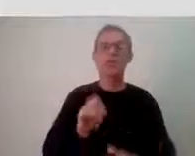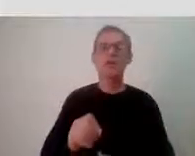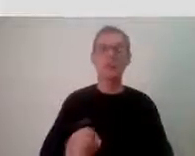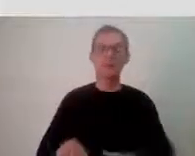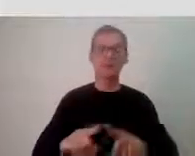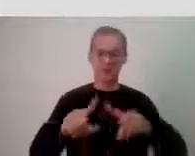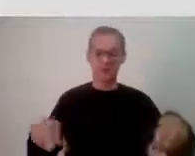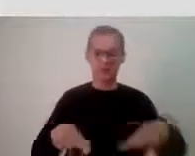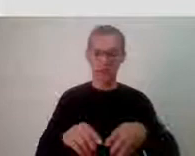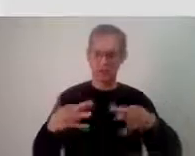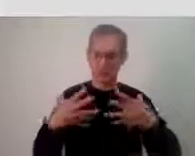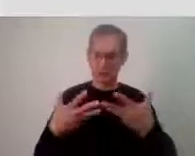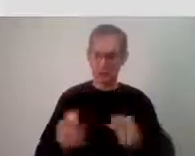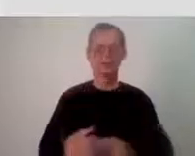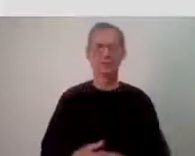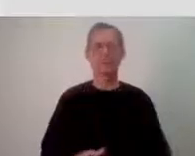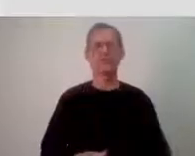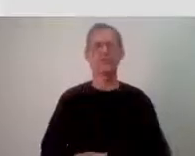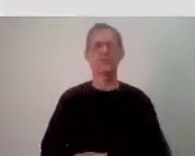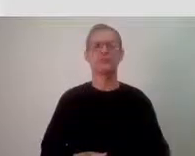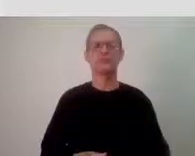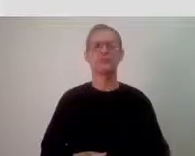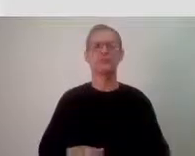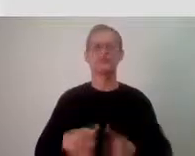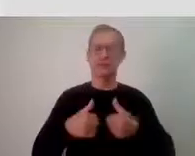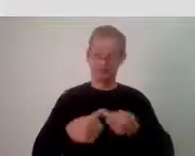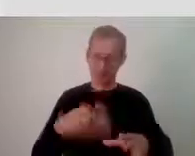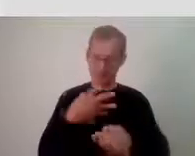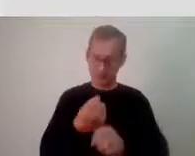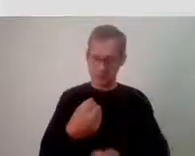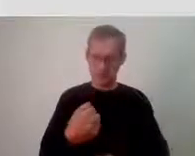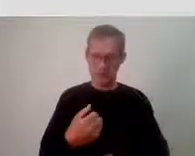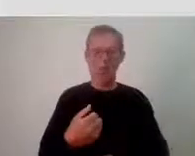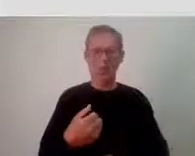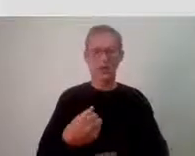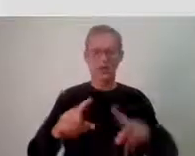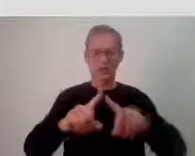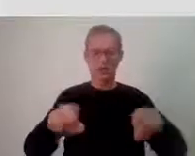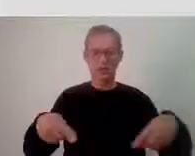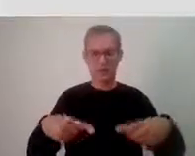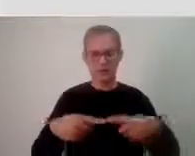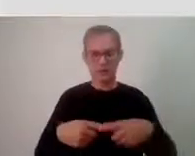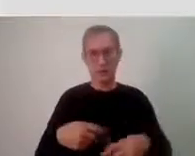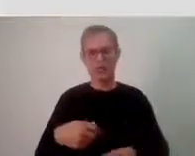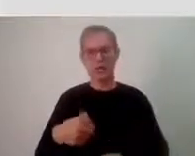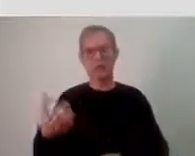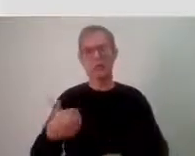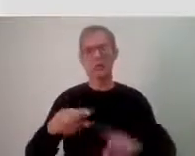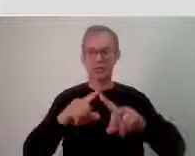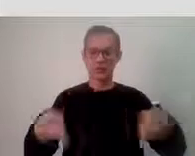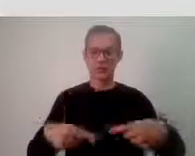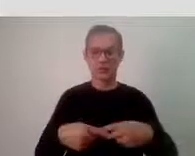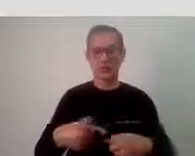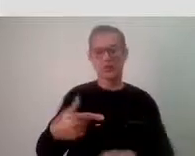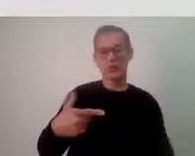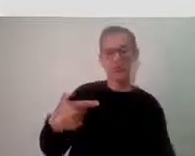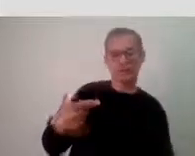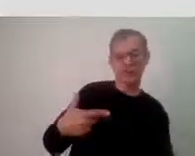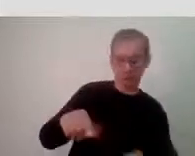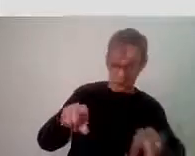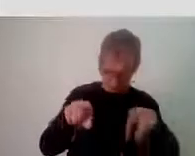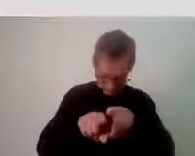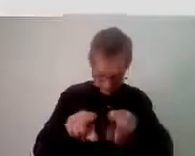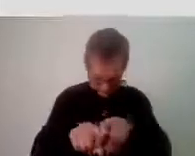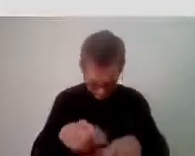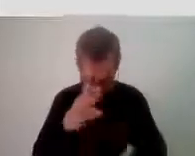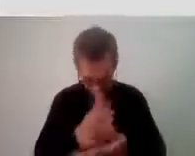área total. Eu quero a área tanto dessa região quanto dessa região. Coincidentemente,